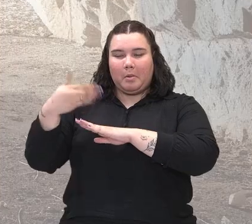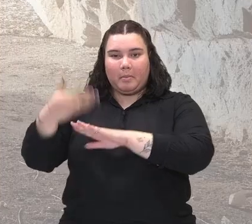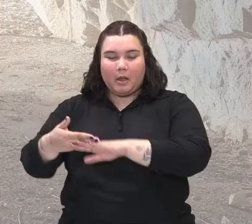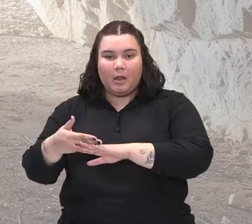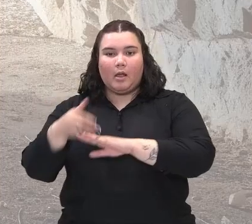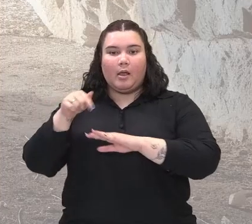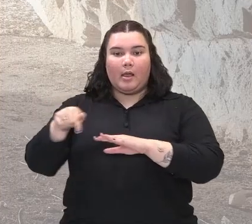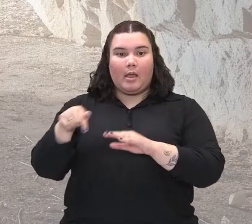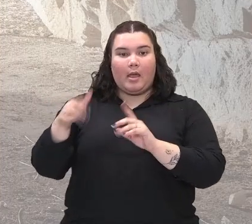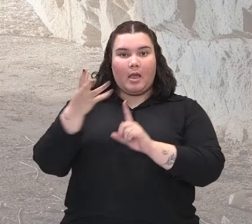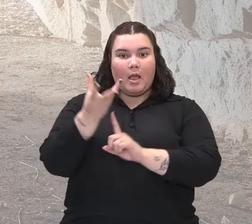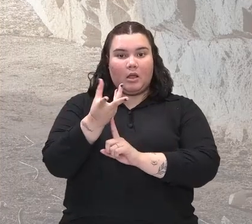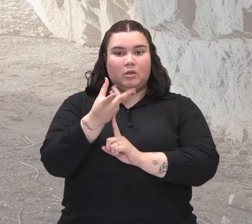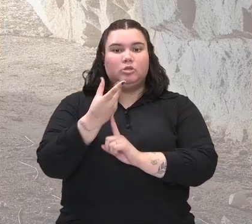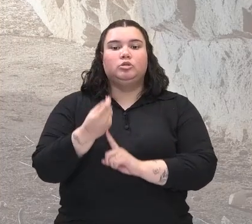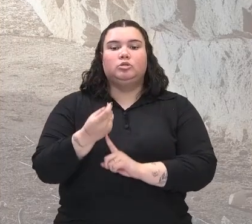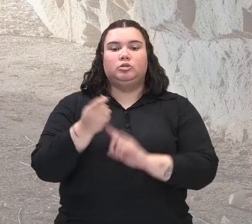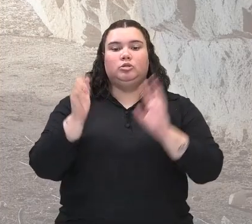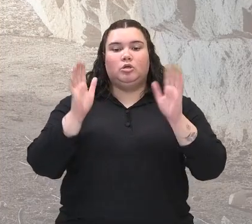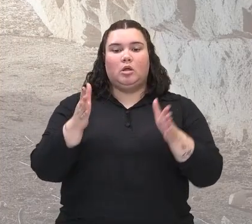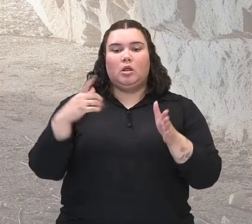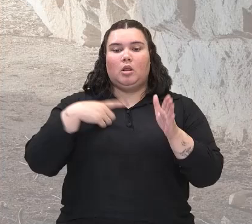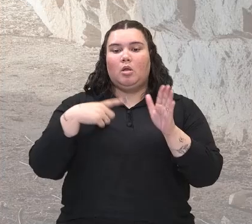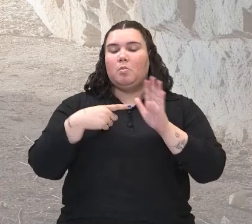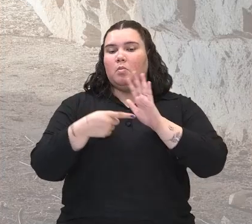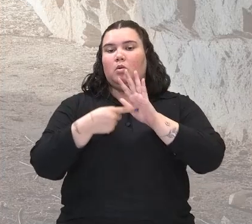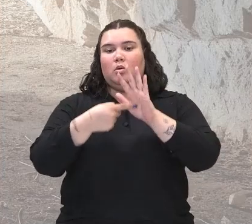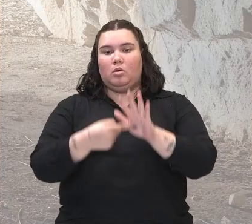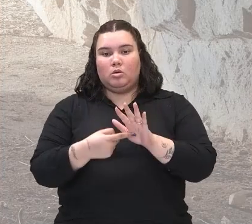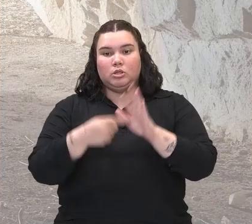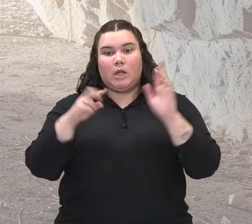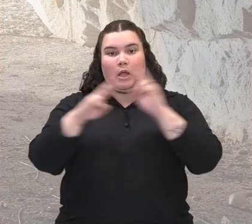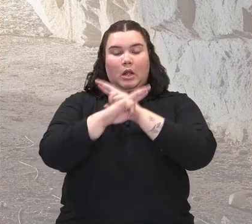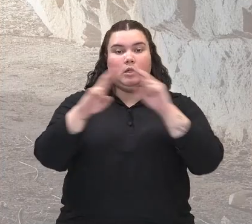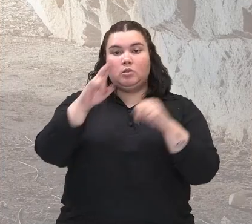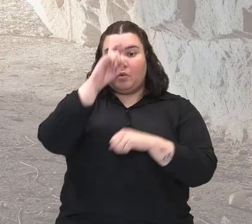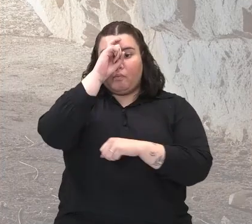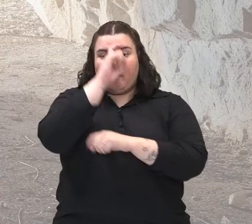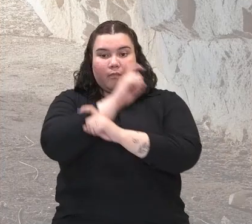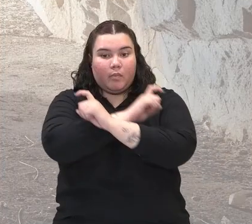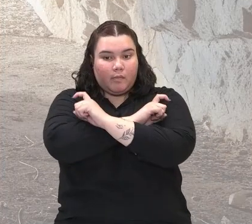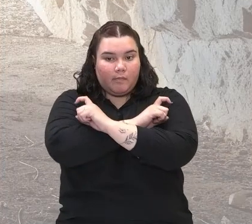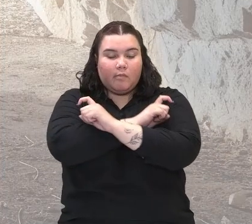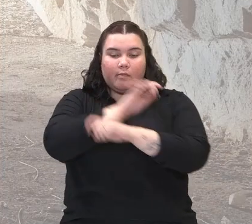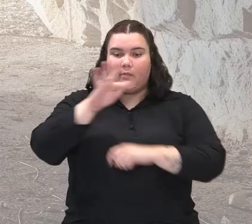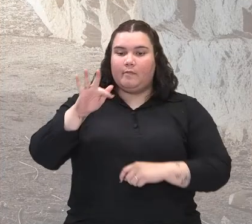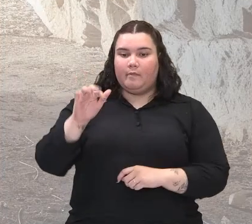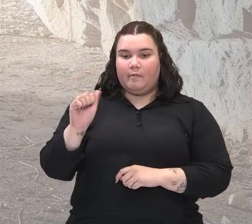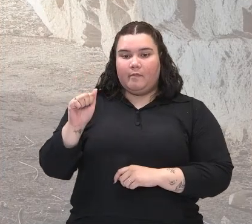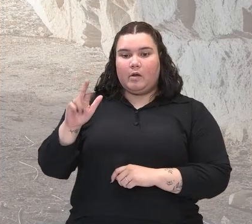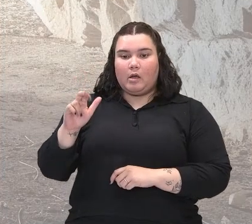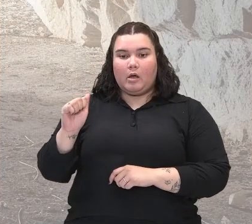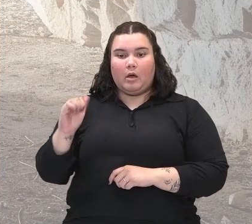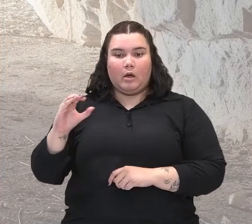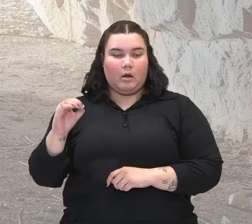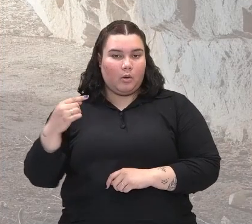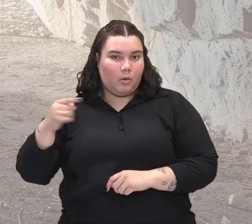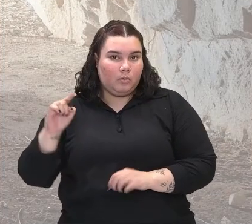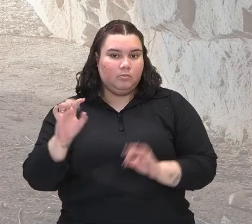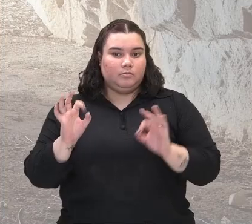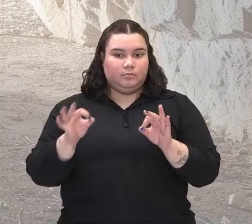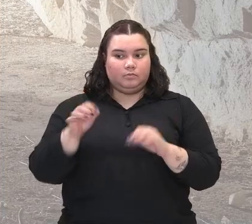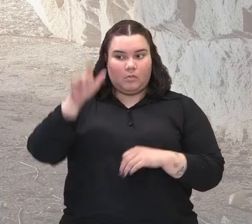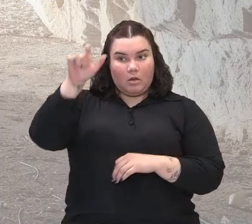produção artística ela já traz aí uma relação com o faraó que era dentro da sociedade egípcia ele era né a